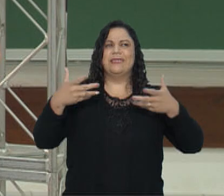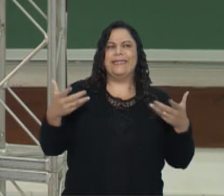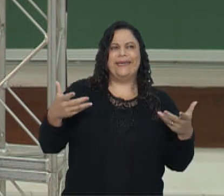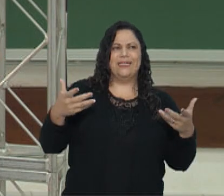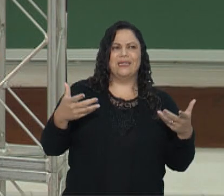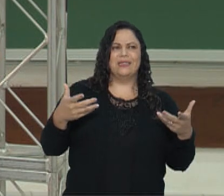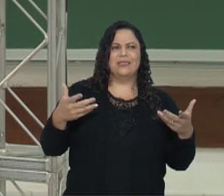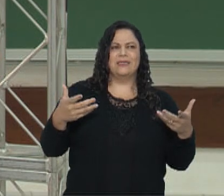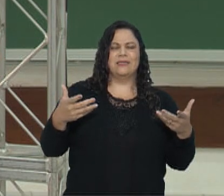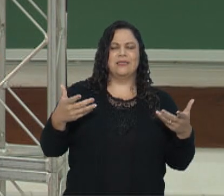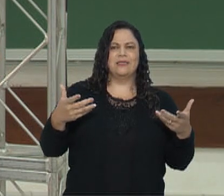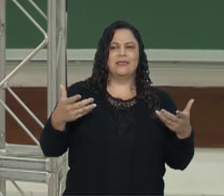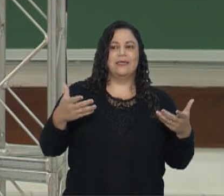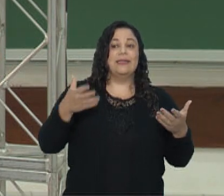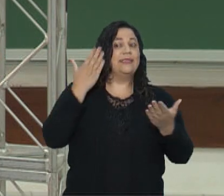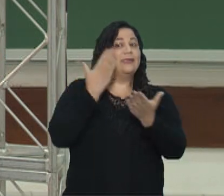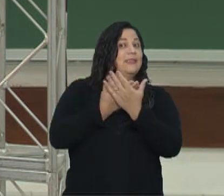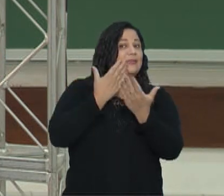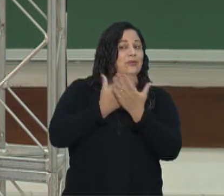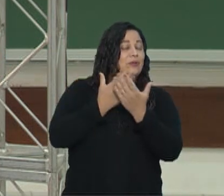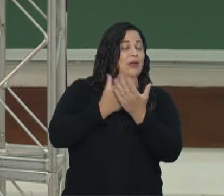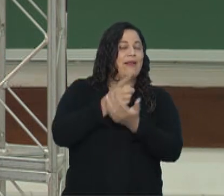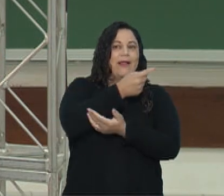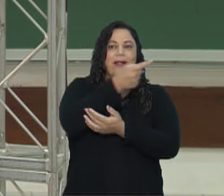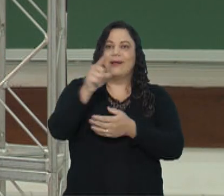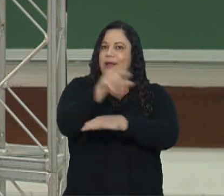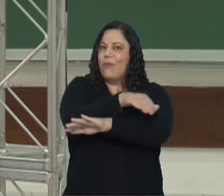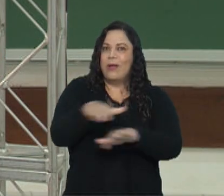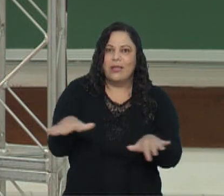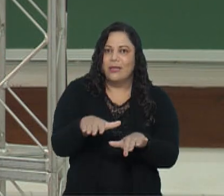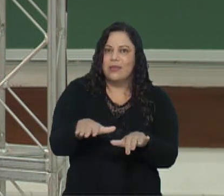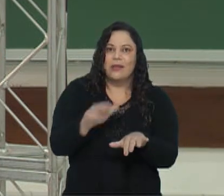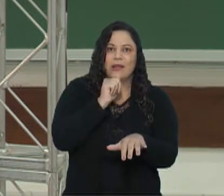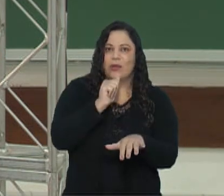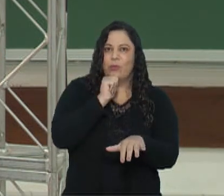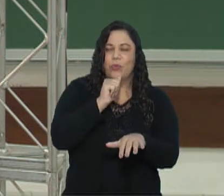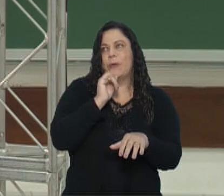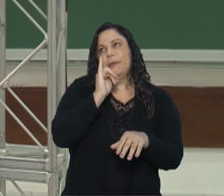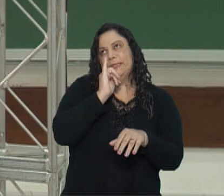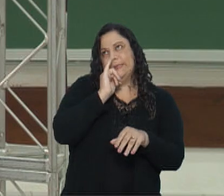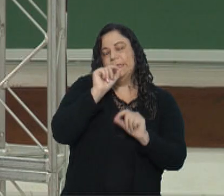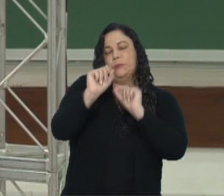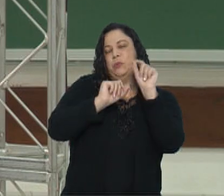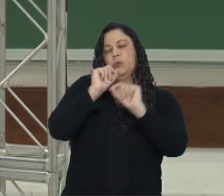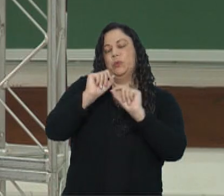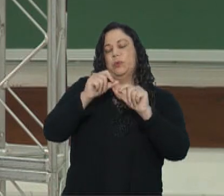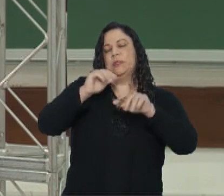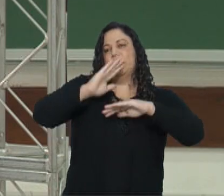certo? Ah, o que você fazia, Tânia, há 10 anos atrás?